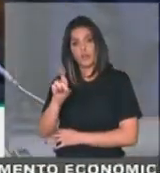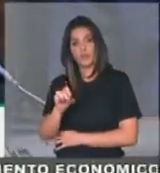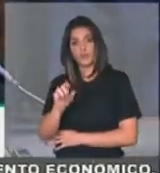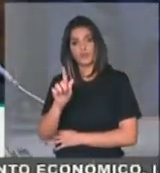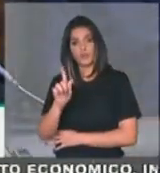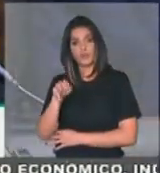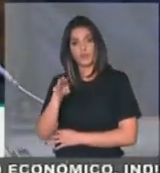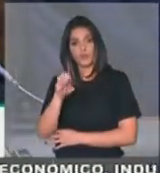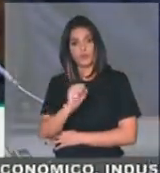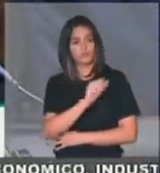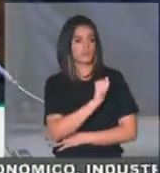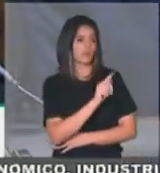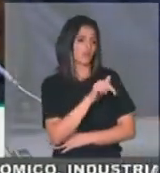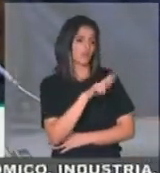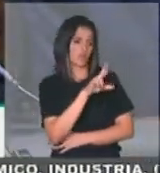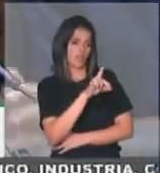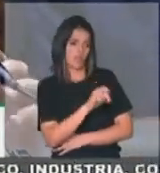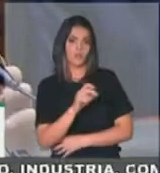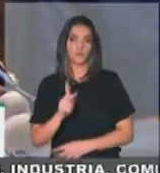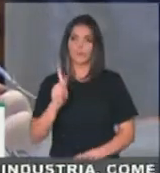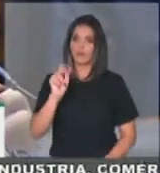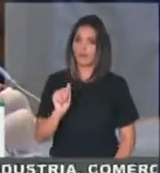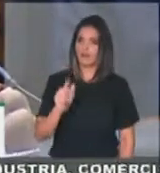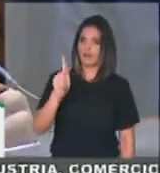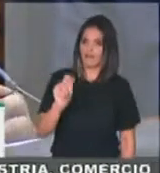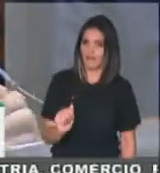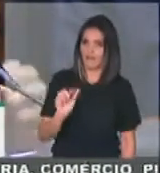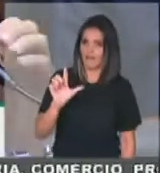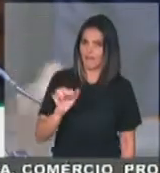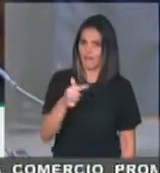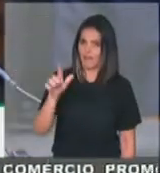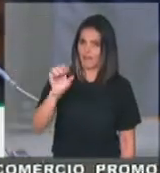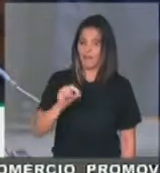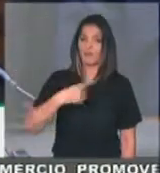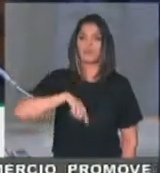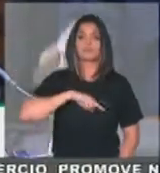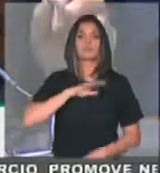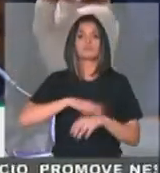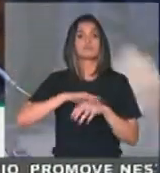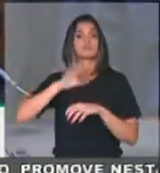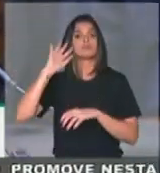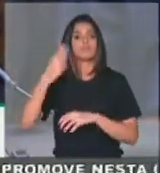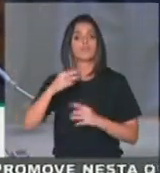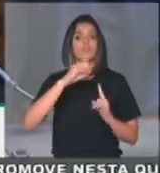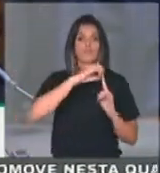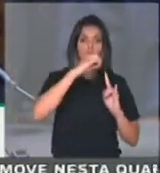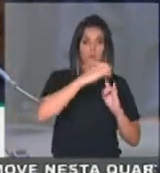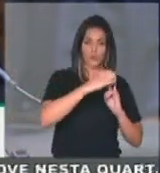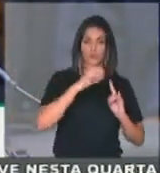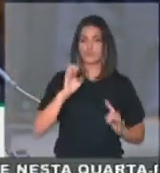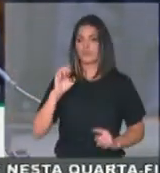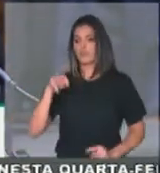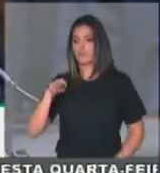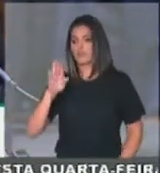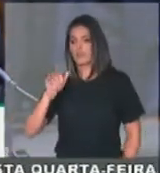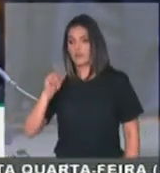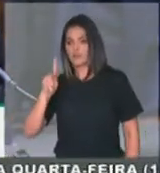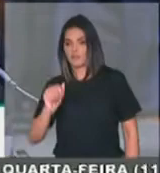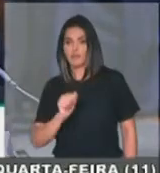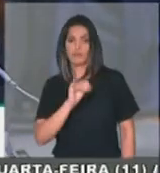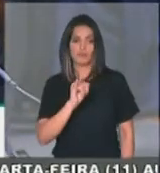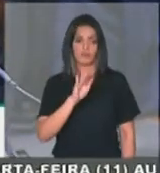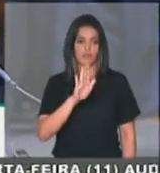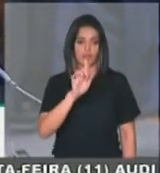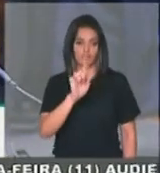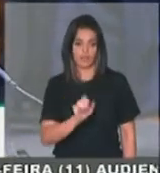com o Agnaldo, com o Cacá Leão e definimos que a Embrapa, a Fiocruz, o IBGE